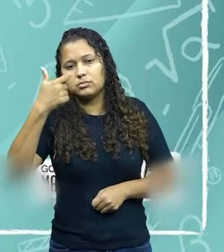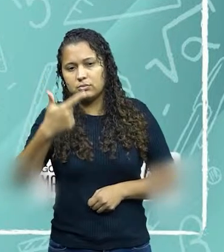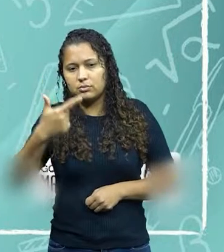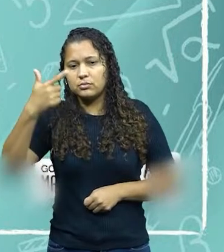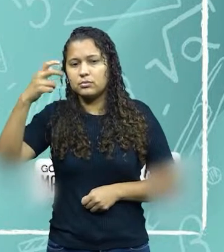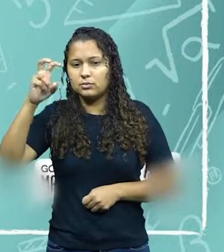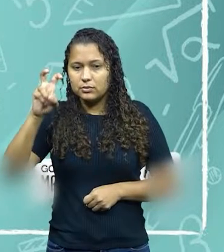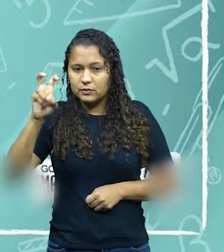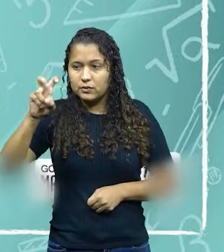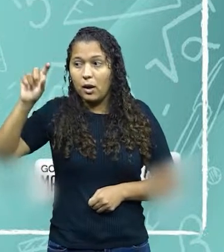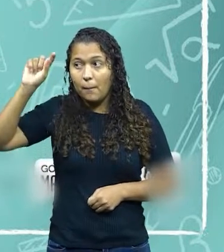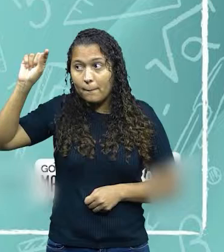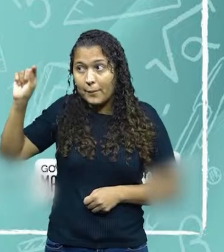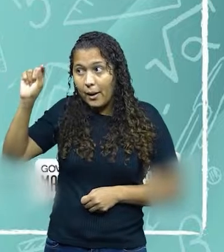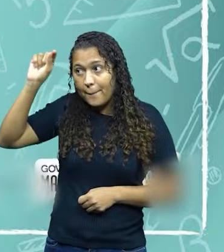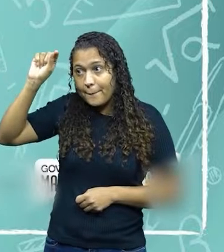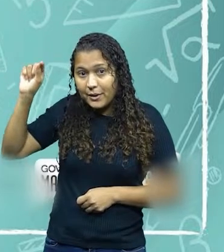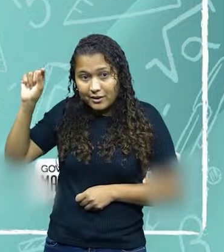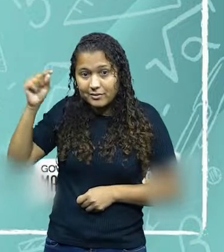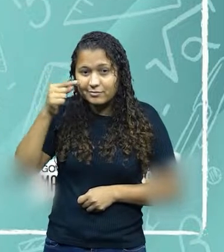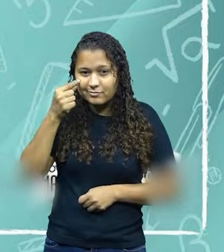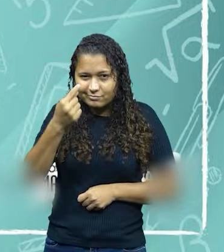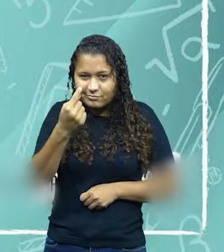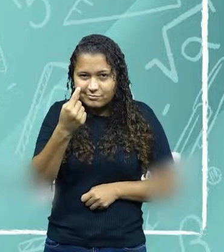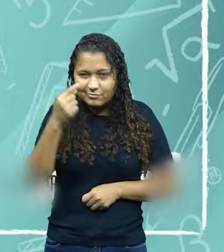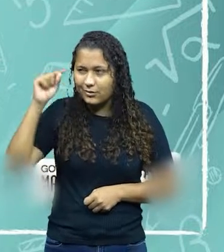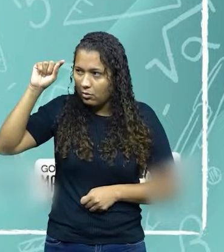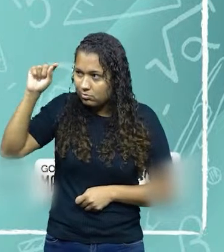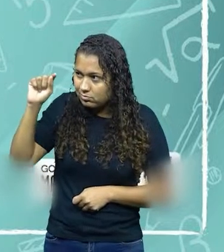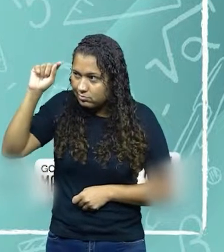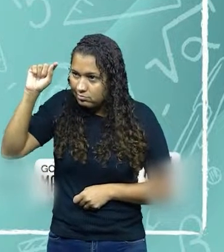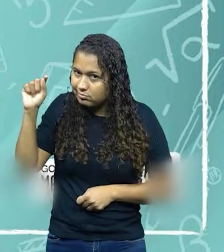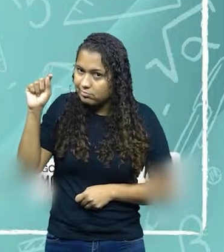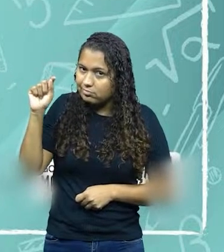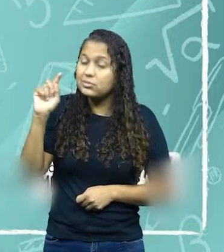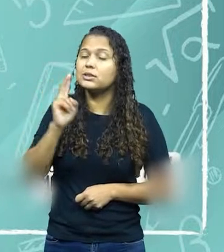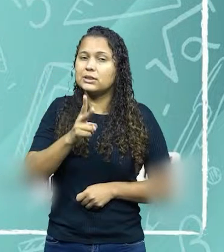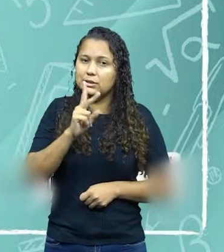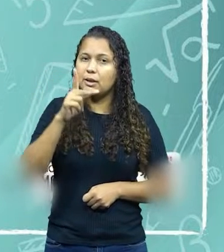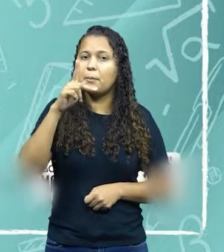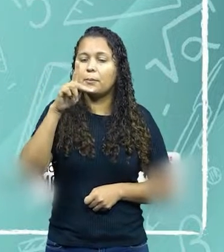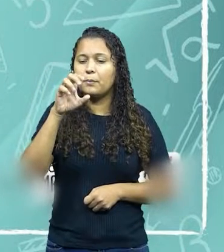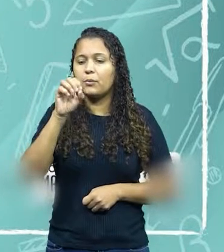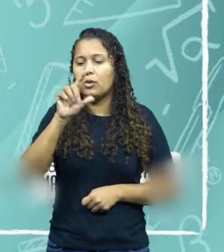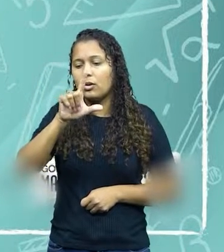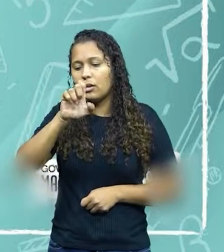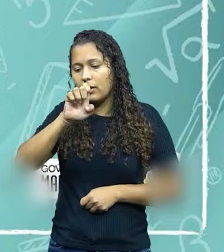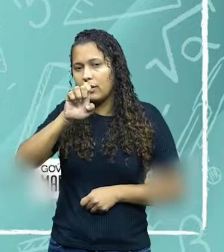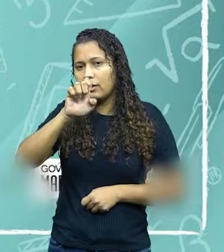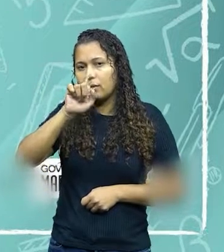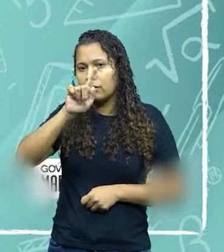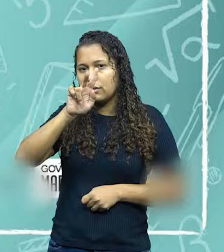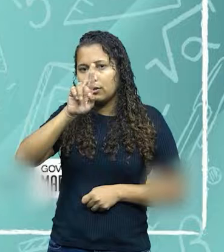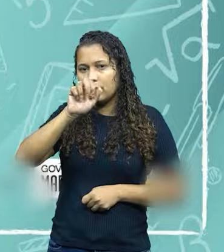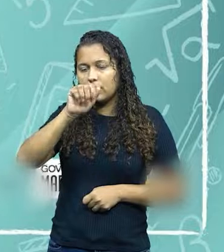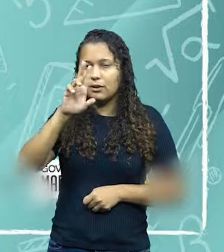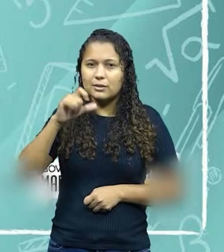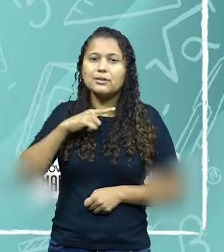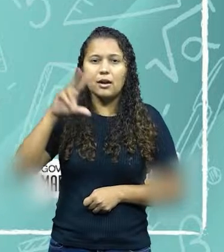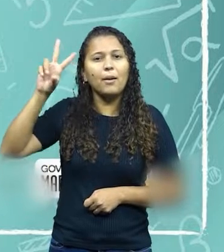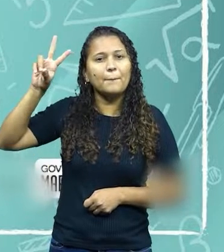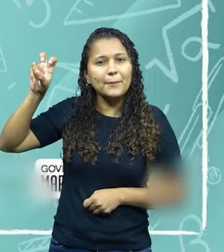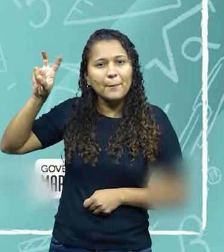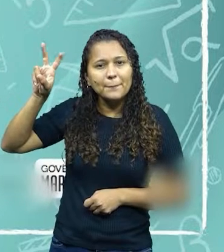o apóstrofo nos números. Quando a gente quer retratar a polegada, a gente coloca o apóstrofo